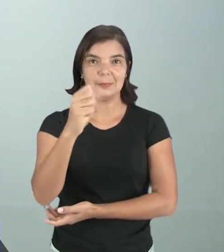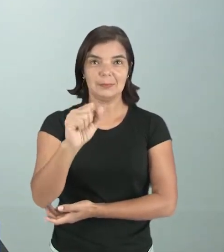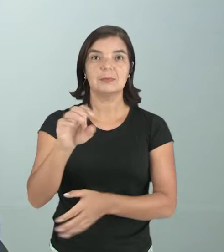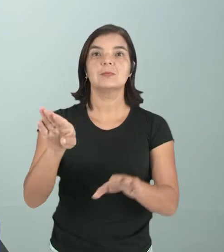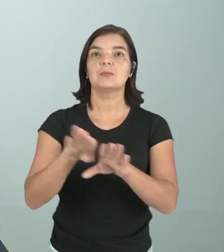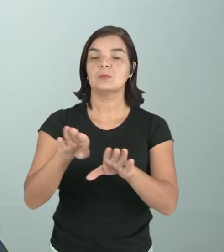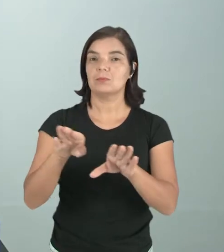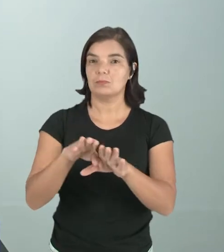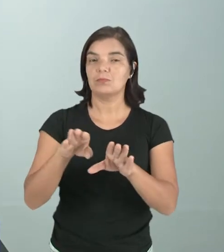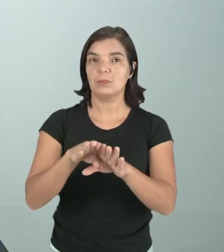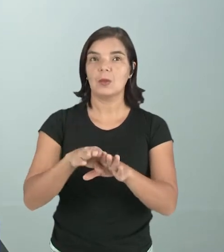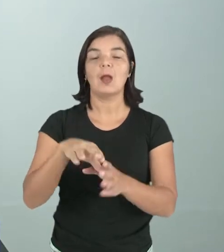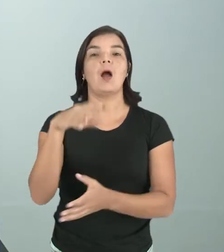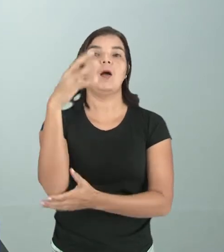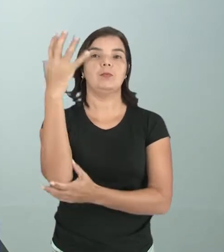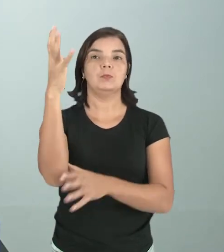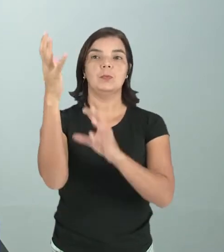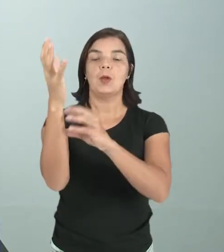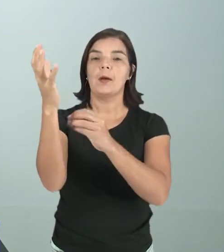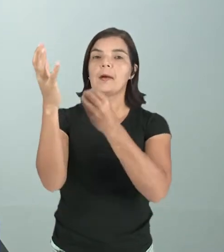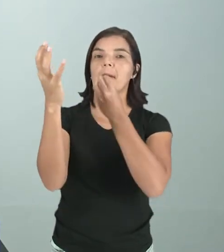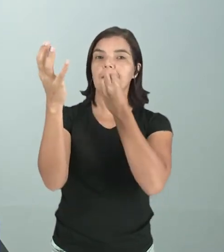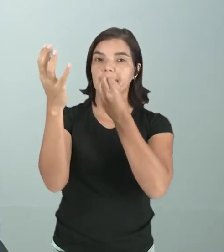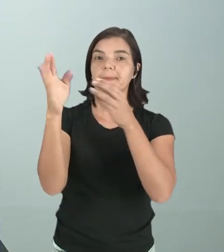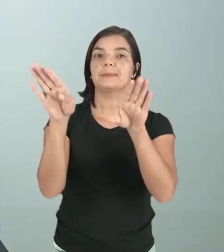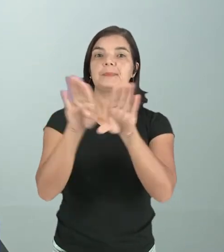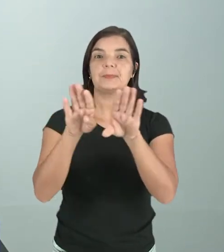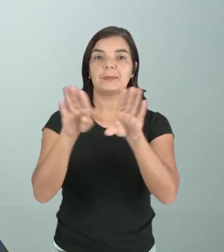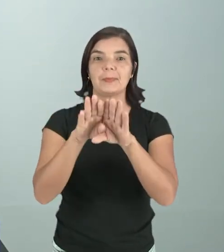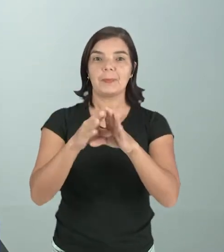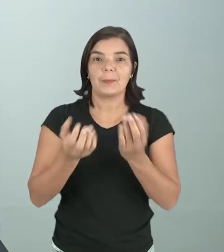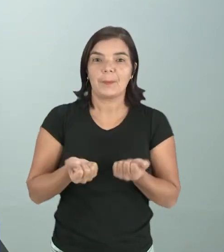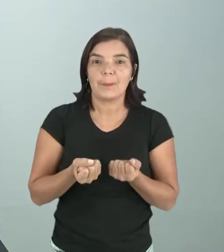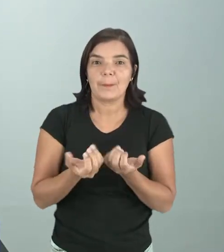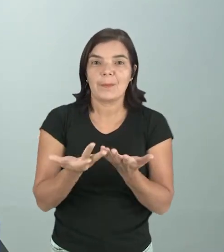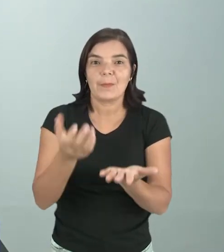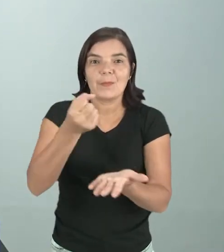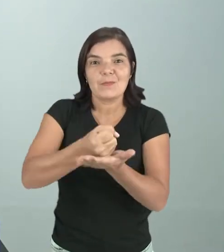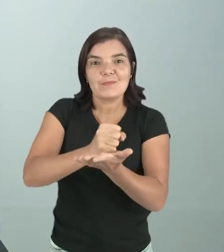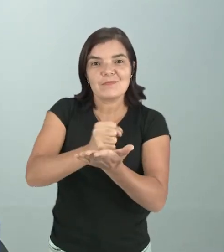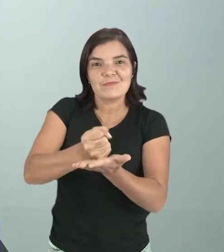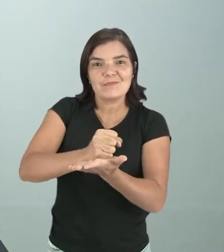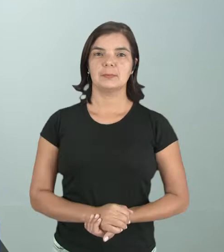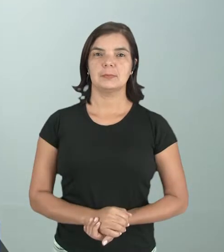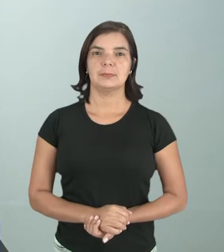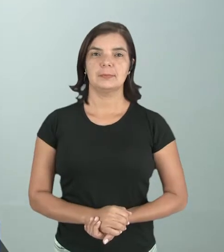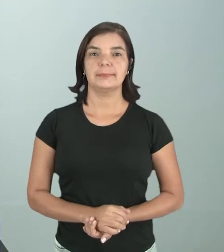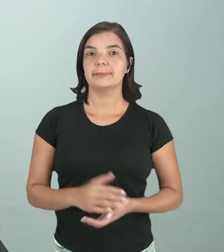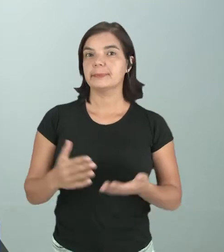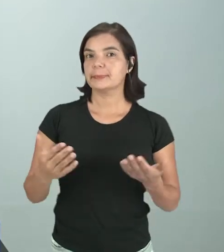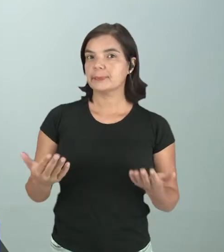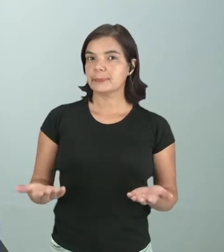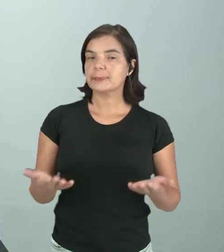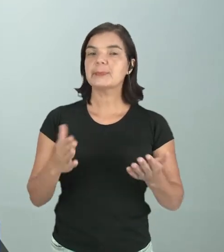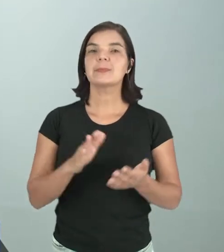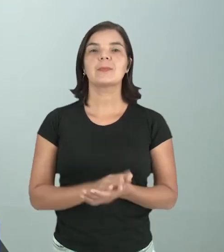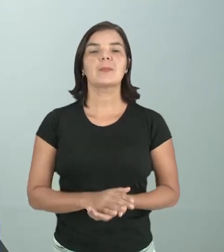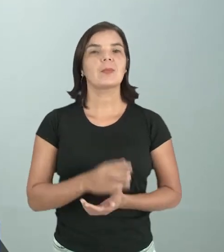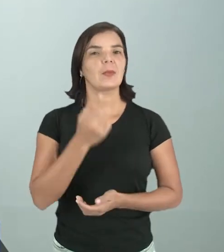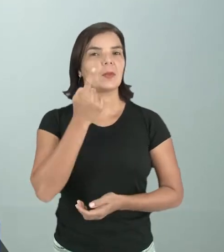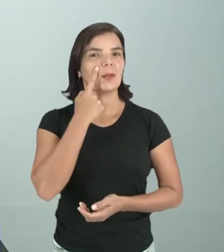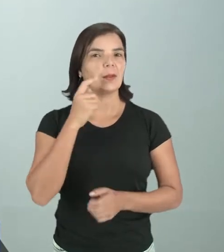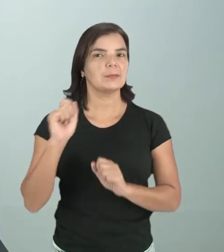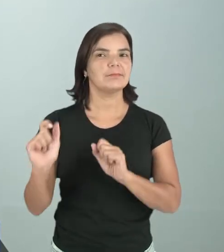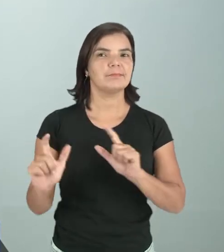e medicinais. É isso mesmo, é esse conteúdo que nós vamos estudar hoje, certo? Então, dá uma olhadinha